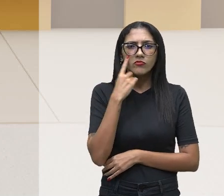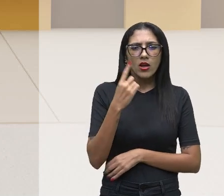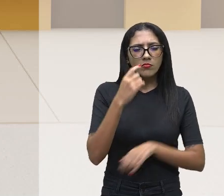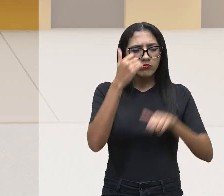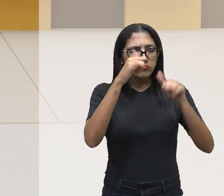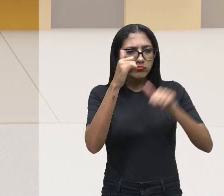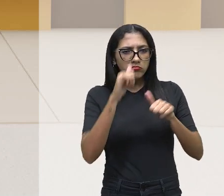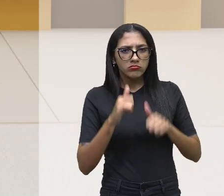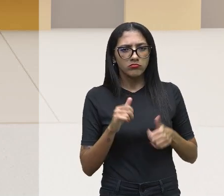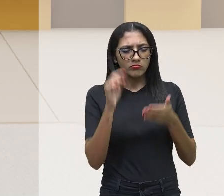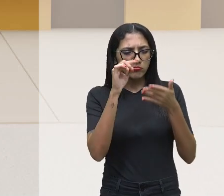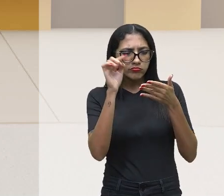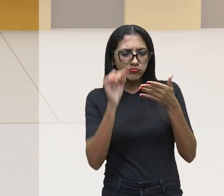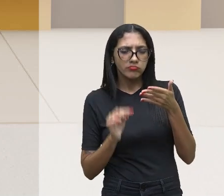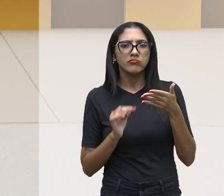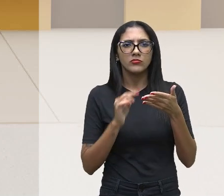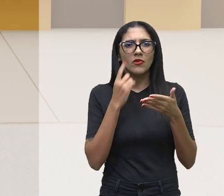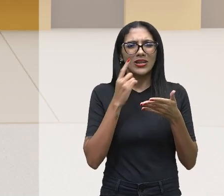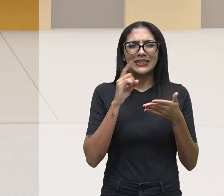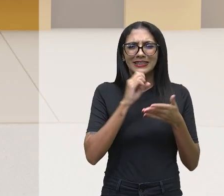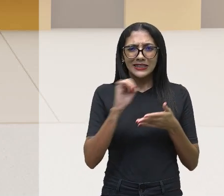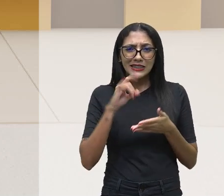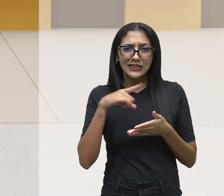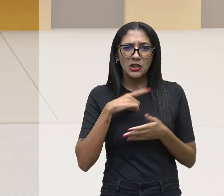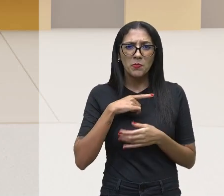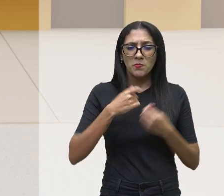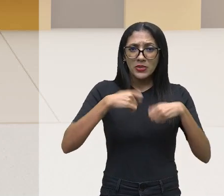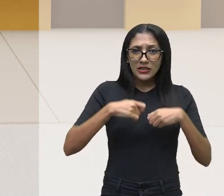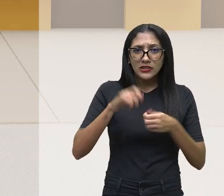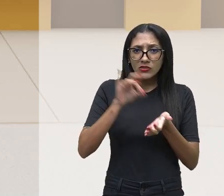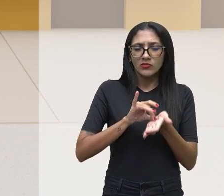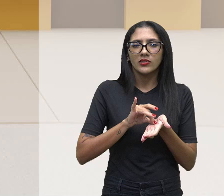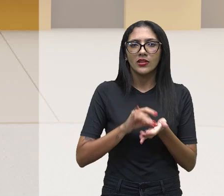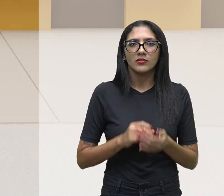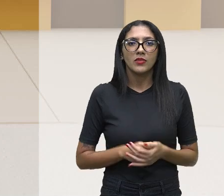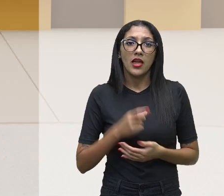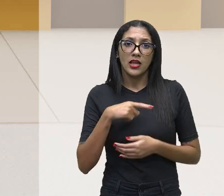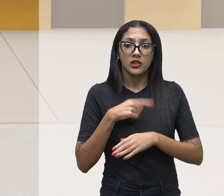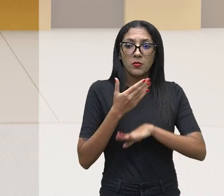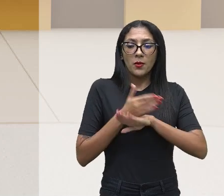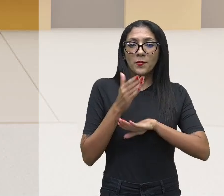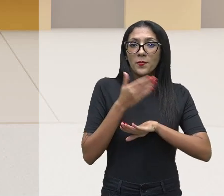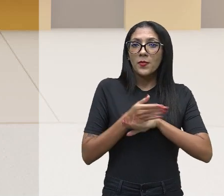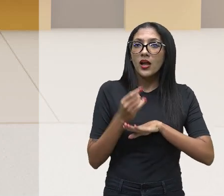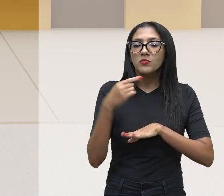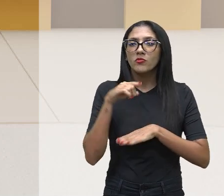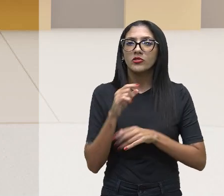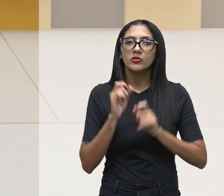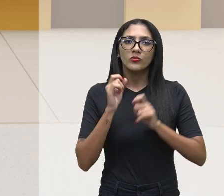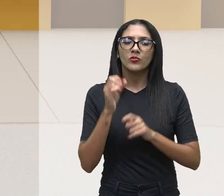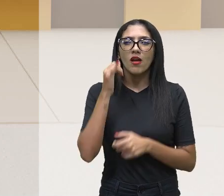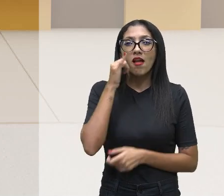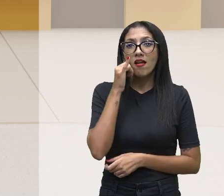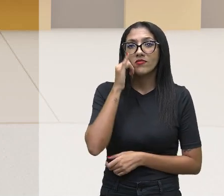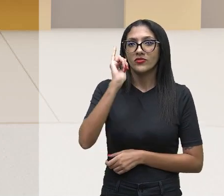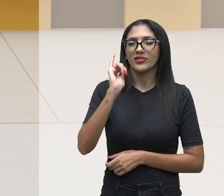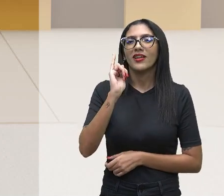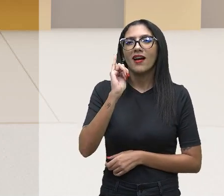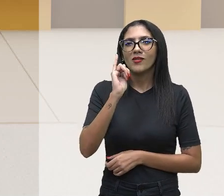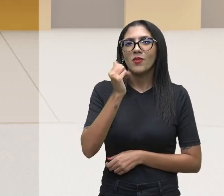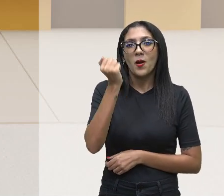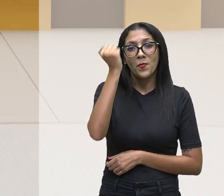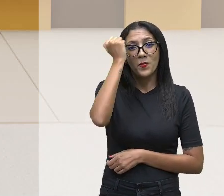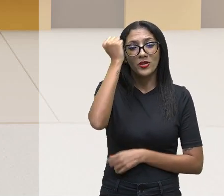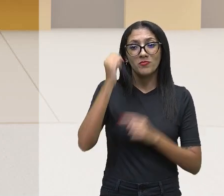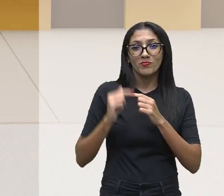despesa ali, se ela foi realmente necessária. E esse é um exercício para que você não cometa esse erro no próximo mês,